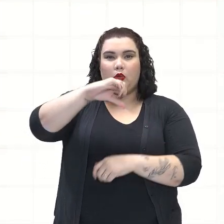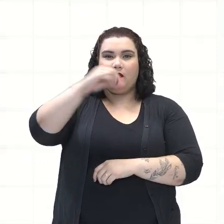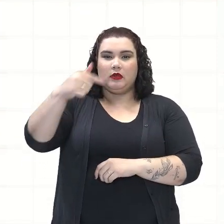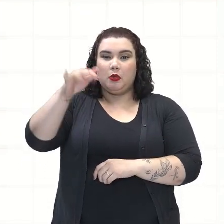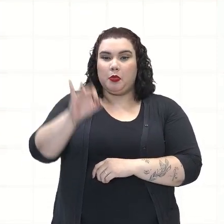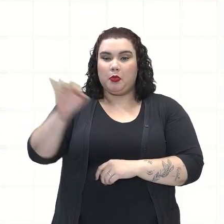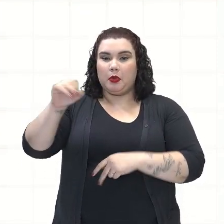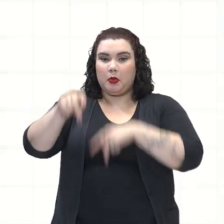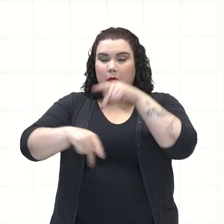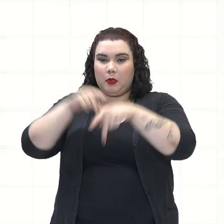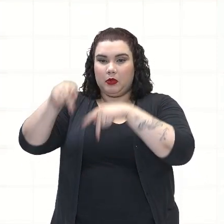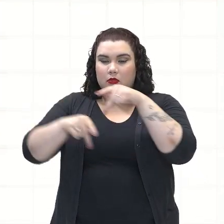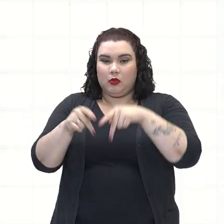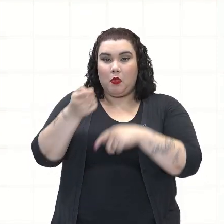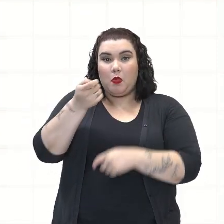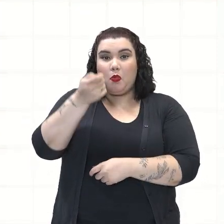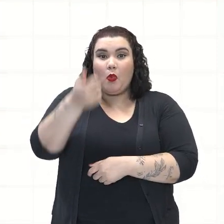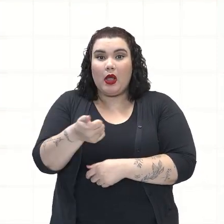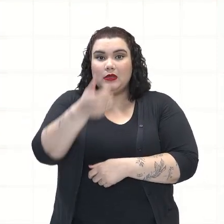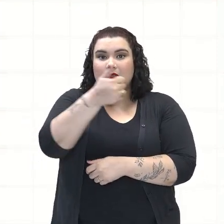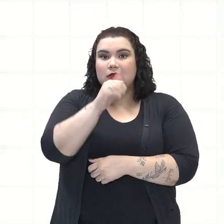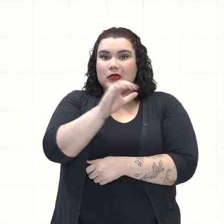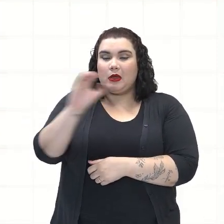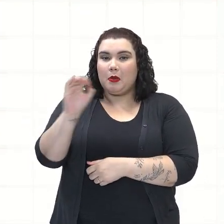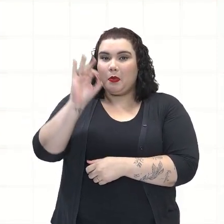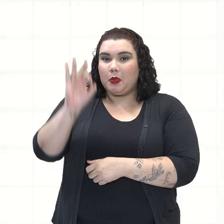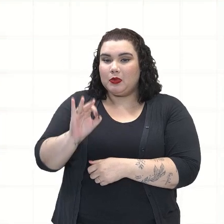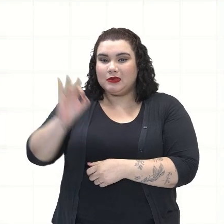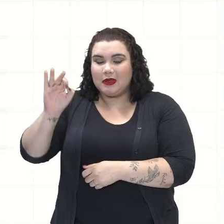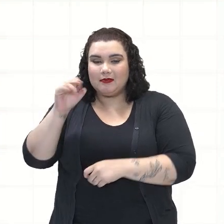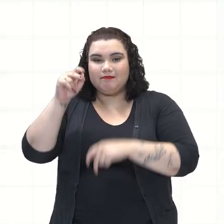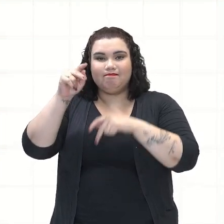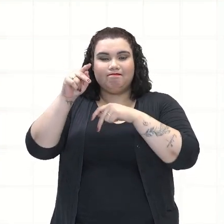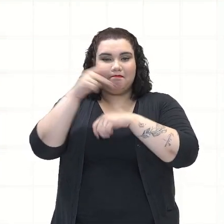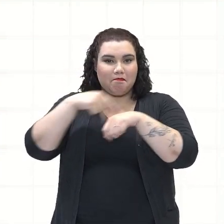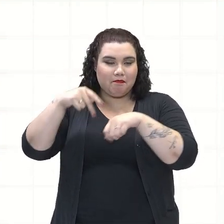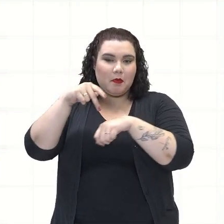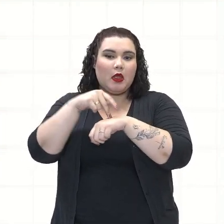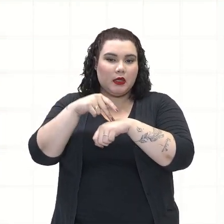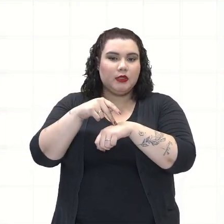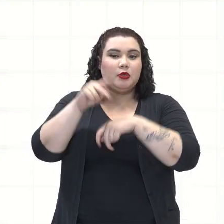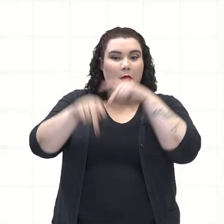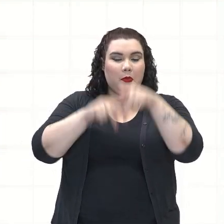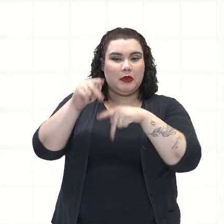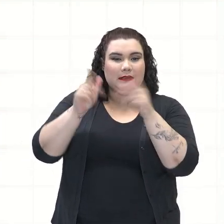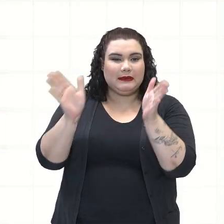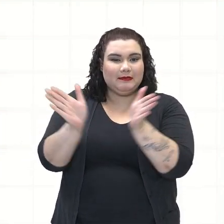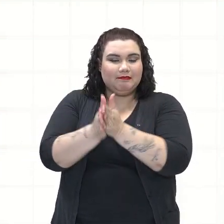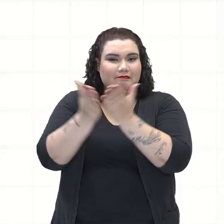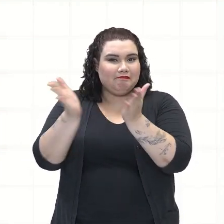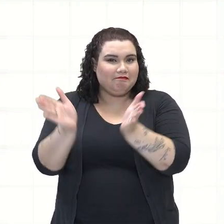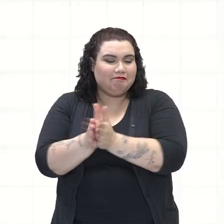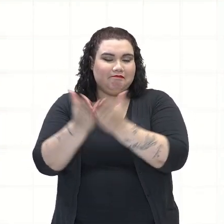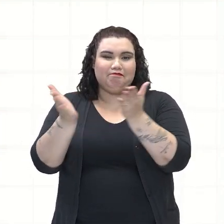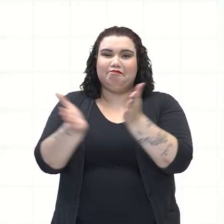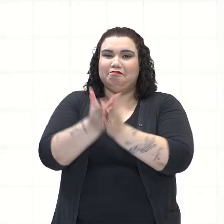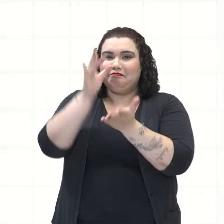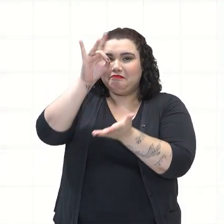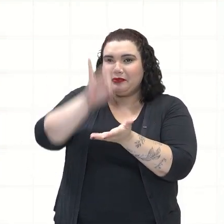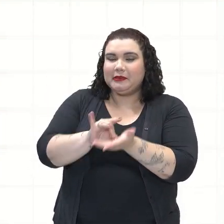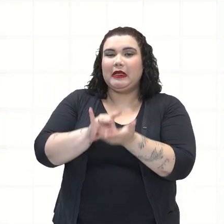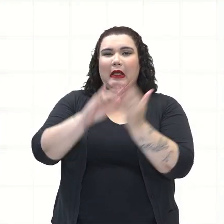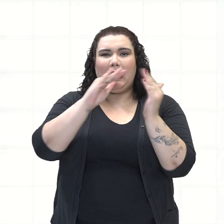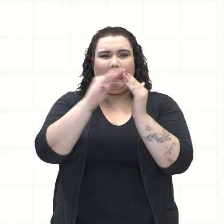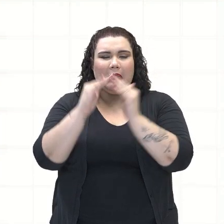da população, ou seja, quase 100% da população, vive em bairros precários, sem infraestrutura